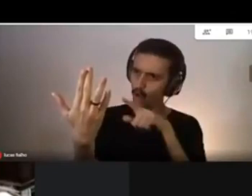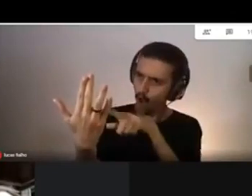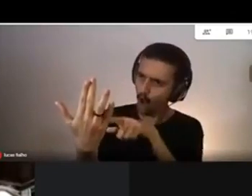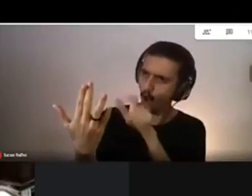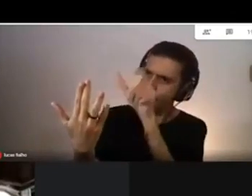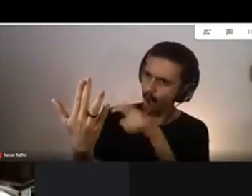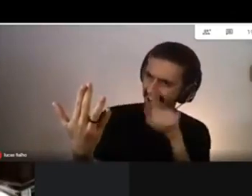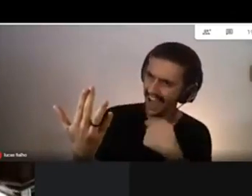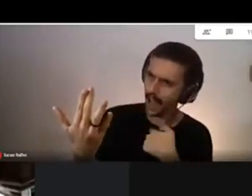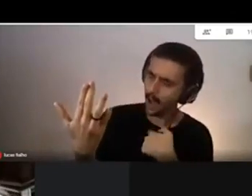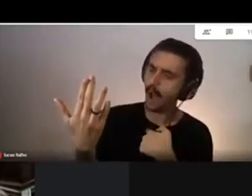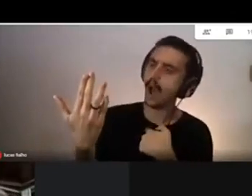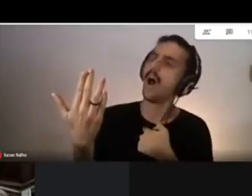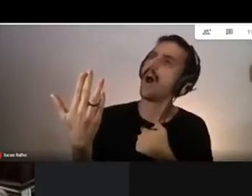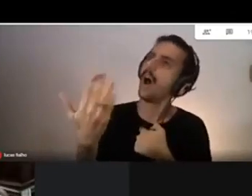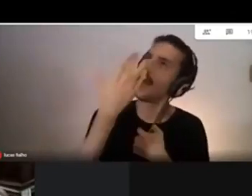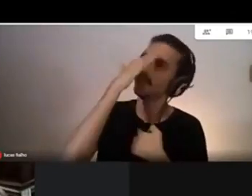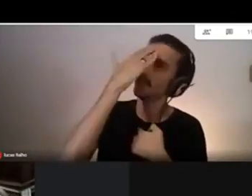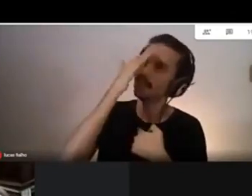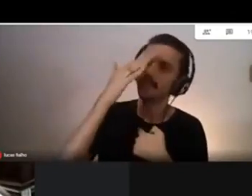modificando a questão da autoimagem, né?